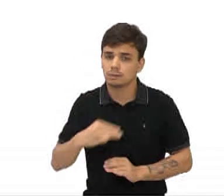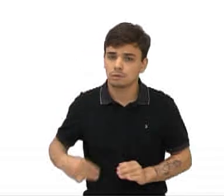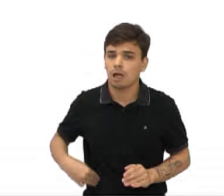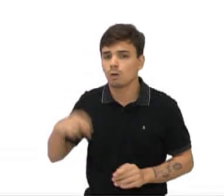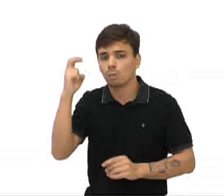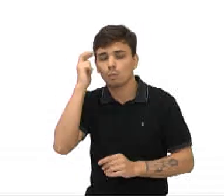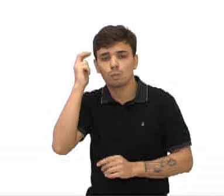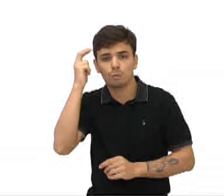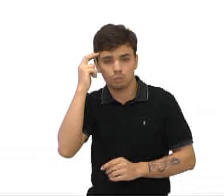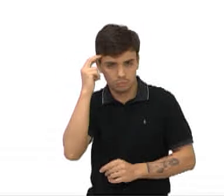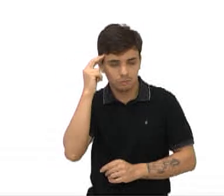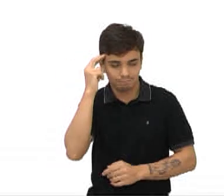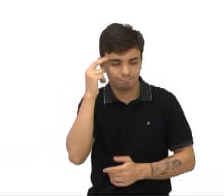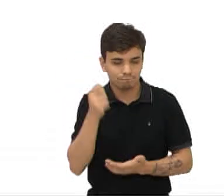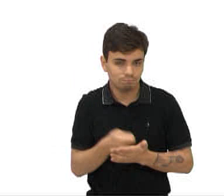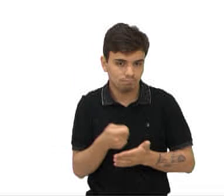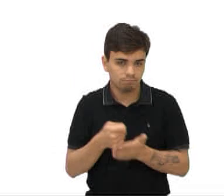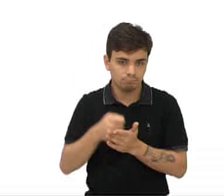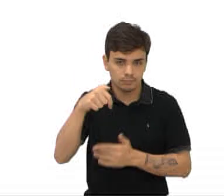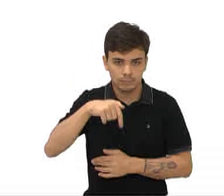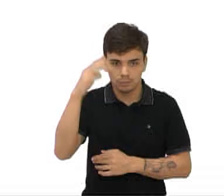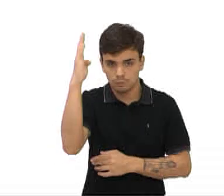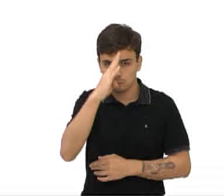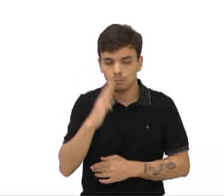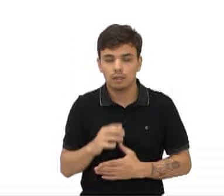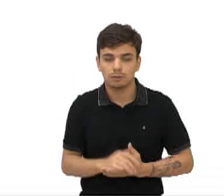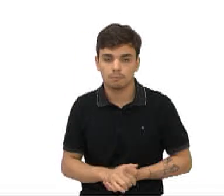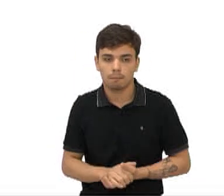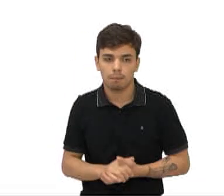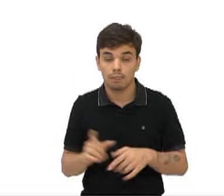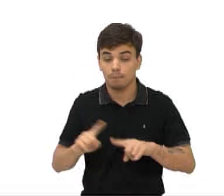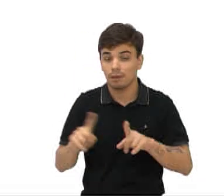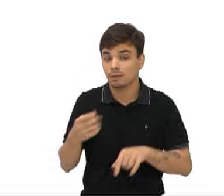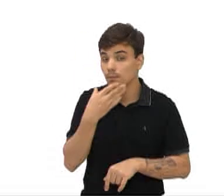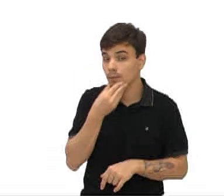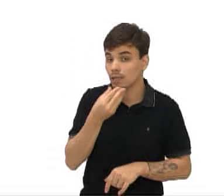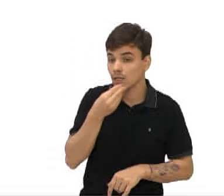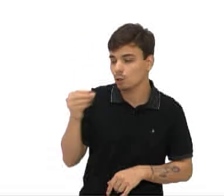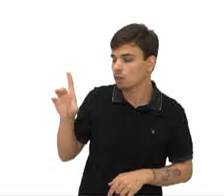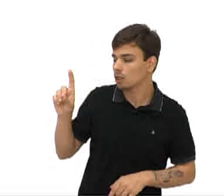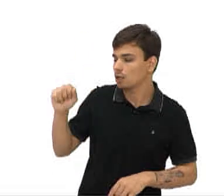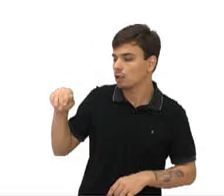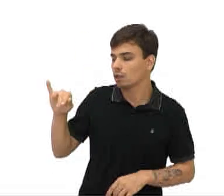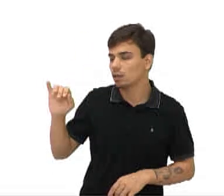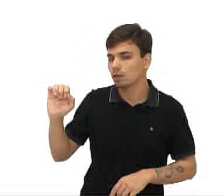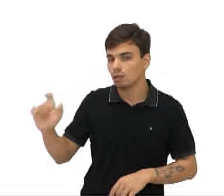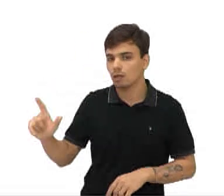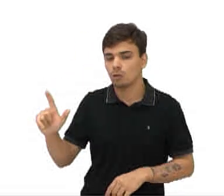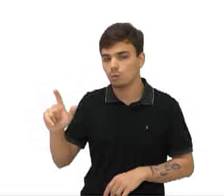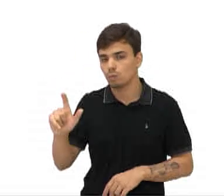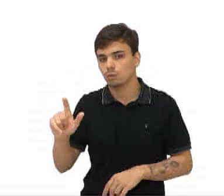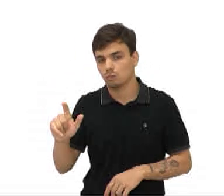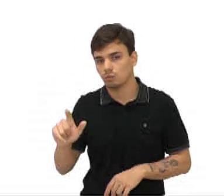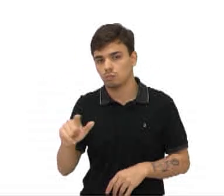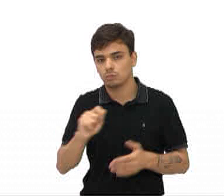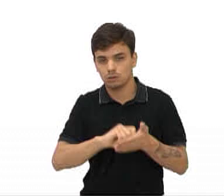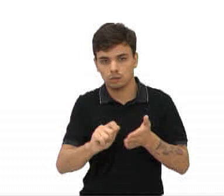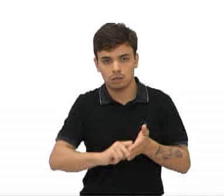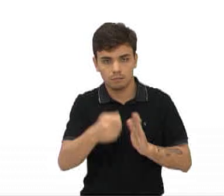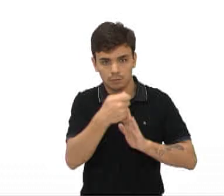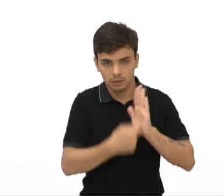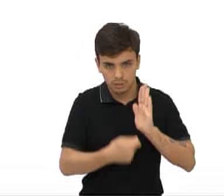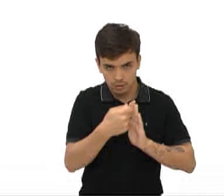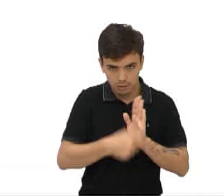na administração do país. O Daniel Gomes, né, que escreveu isso ali na redação Nota 1000 do ano